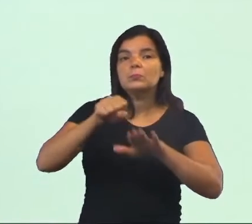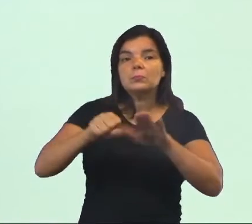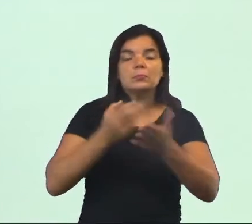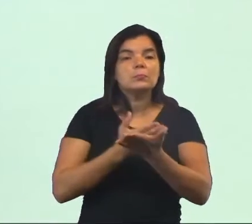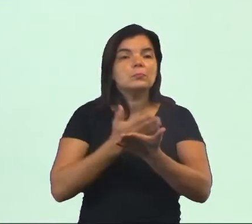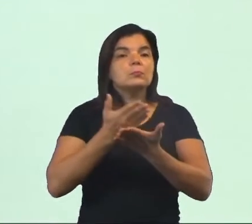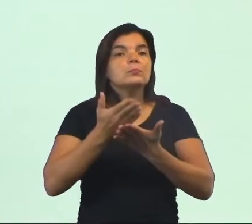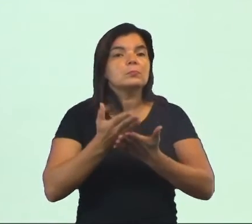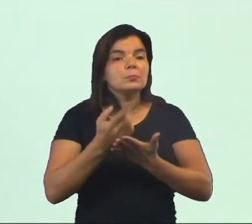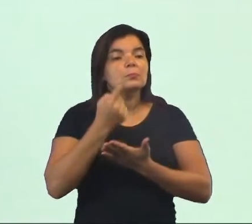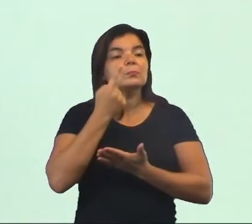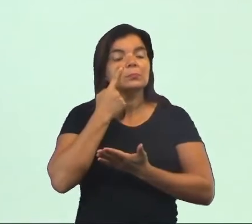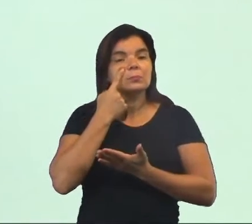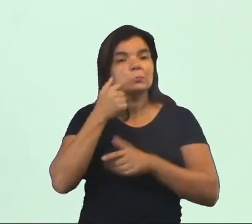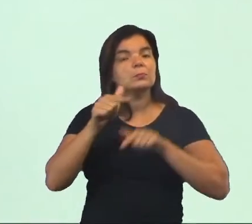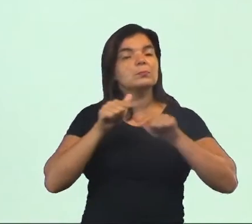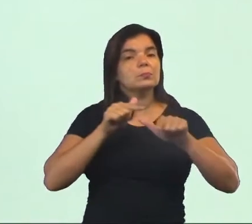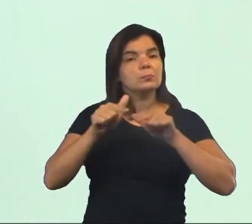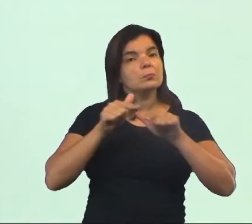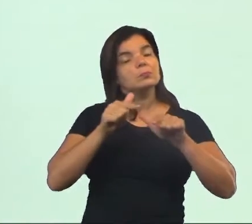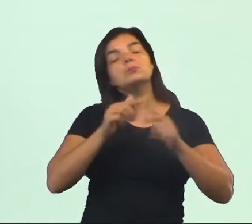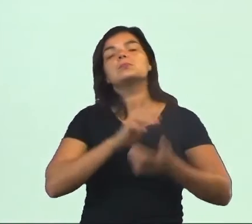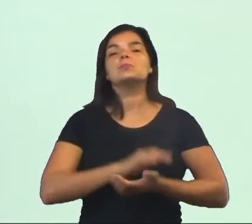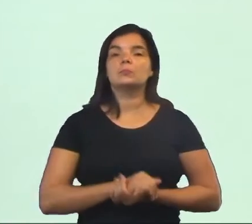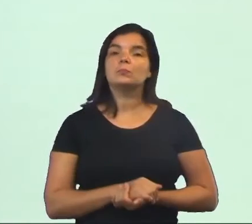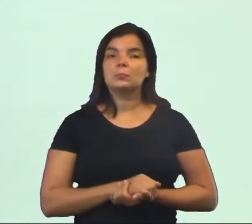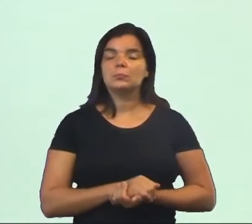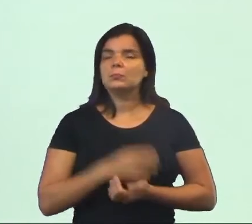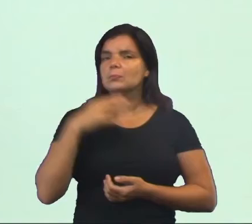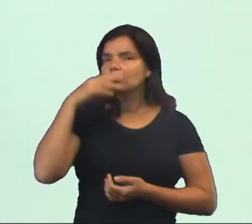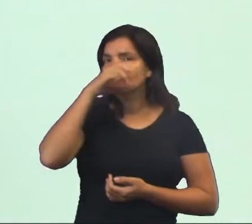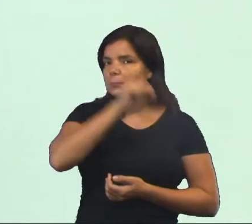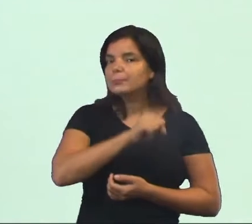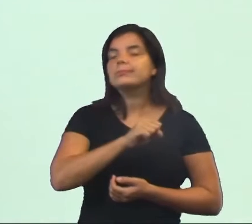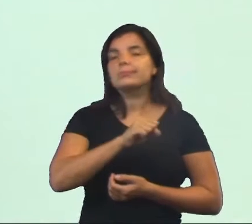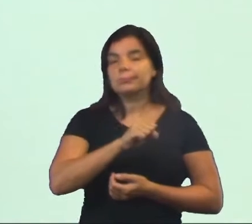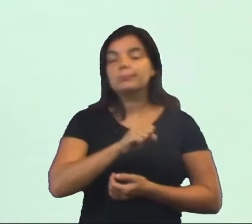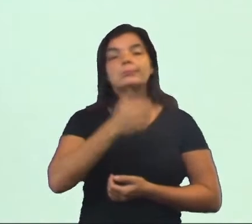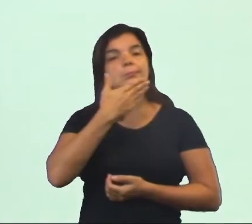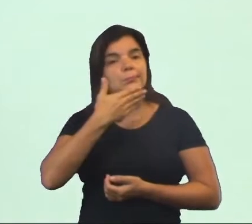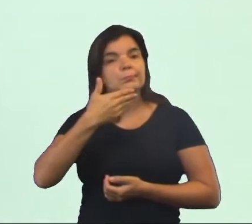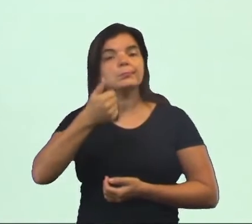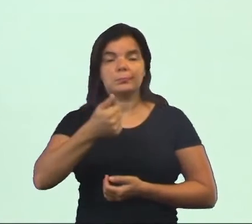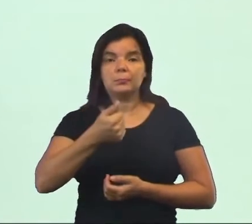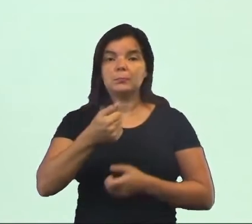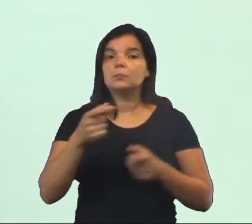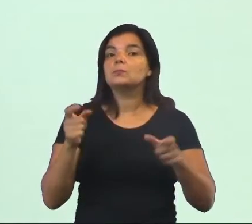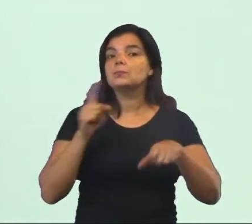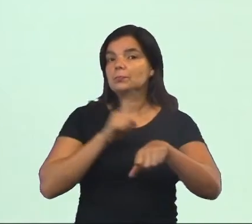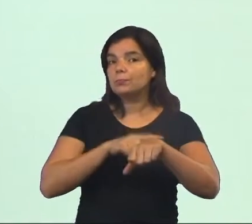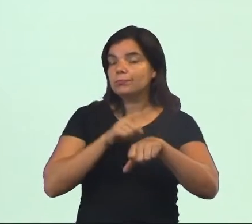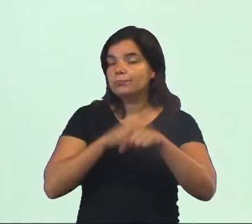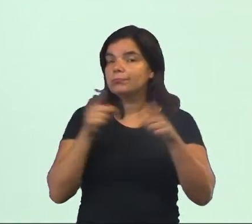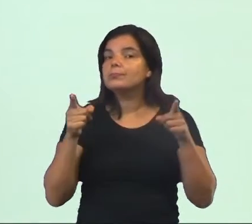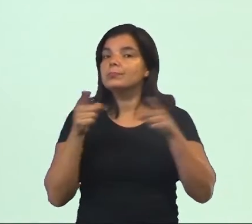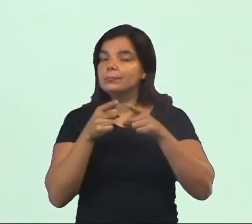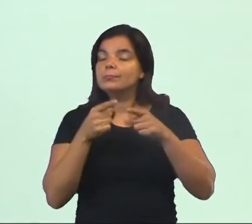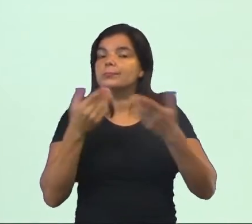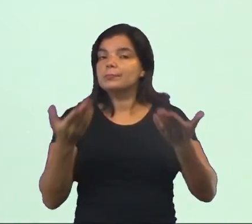ali a fazerem o trabalho de forma mais rápida e mais eficiente, em menos tempo. E